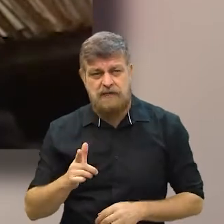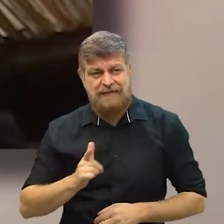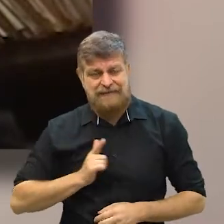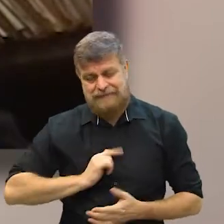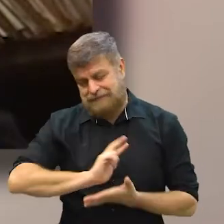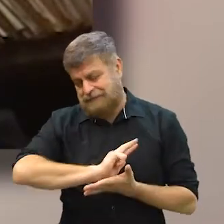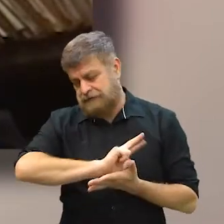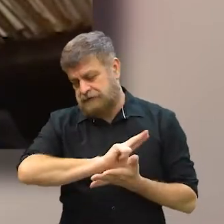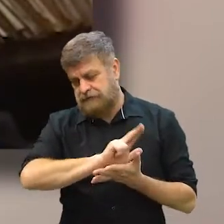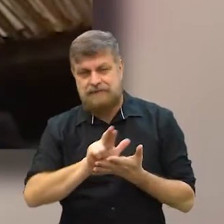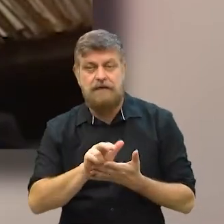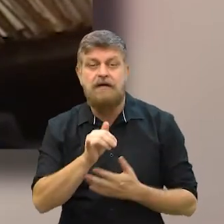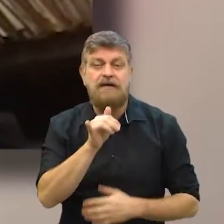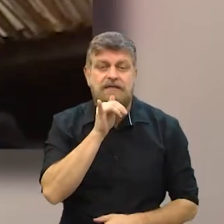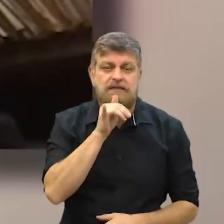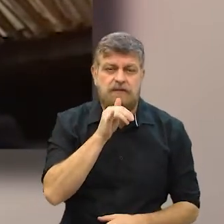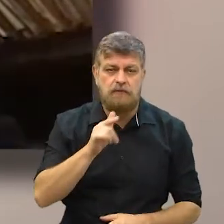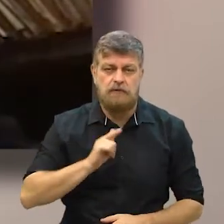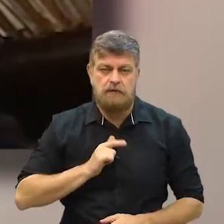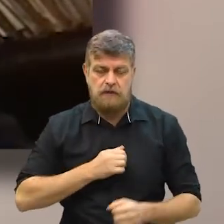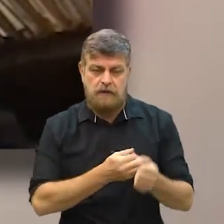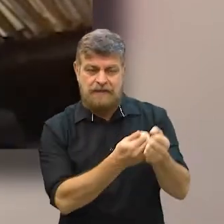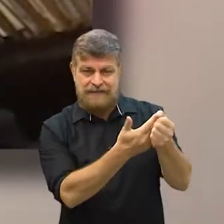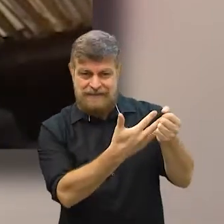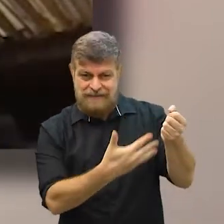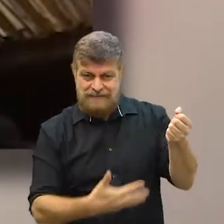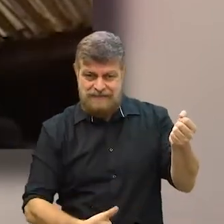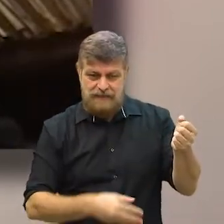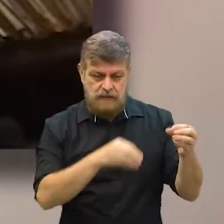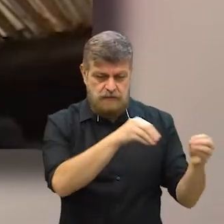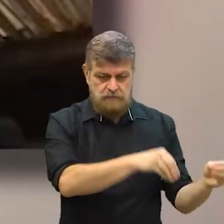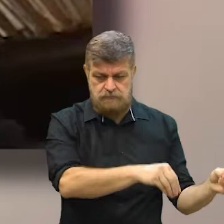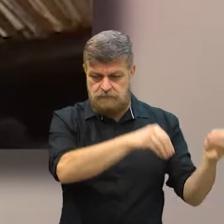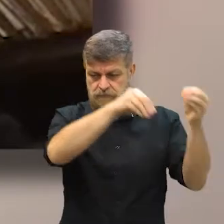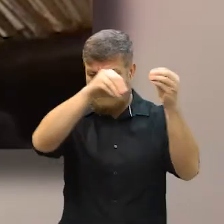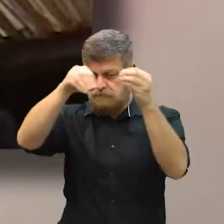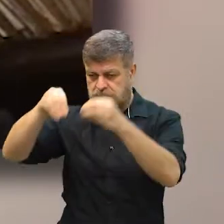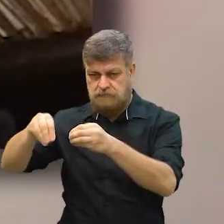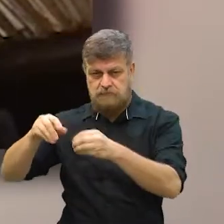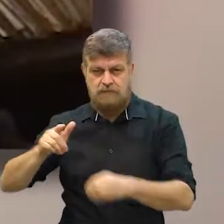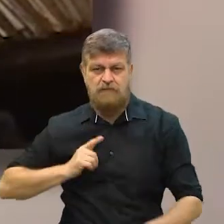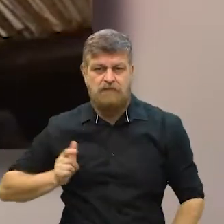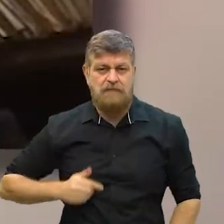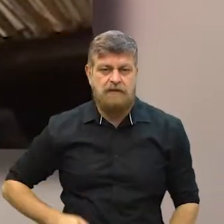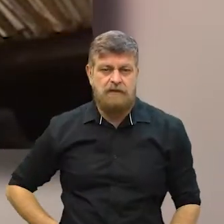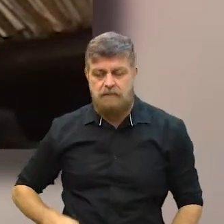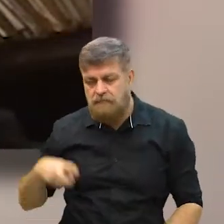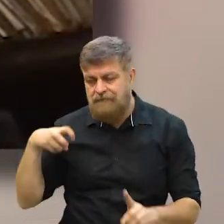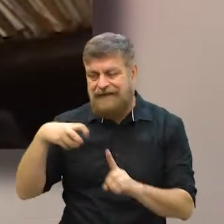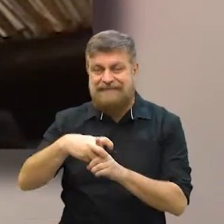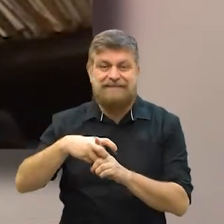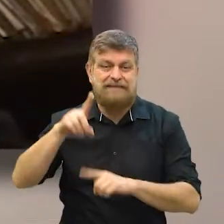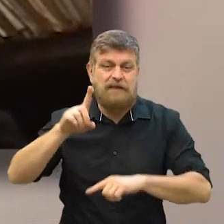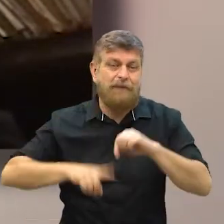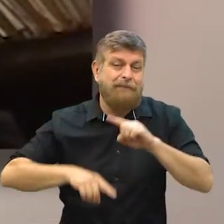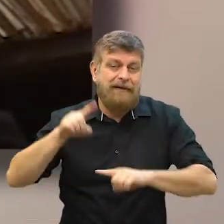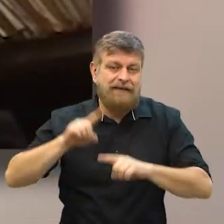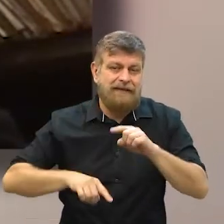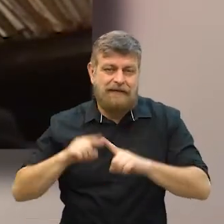por outras vias. Por exemplo, transfusão de sangue, acidente com material